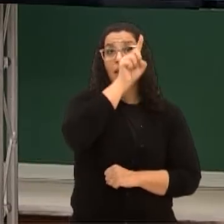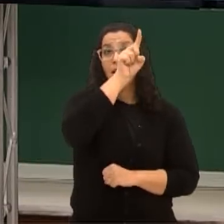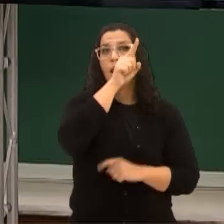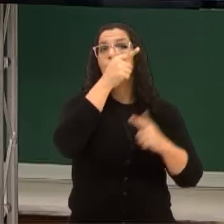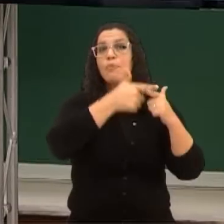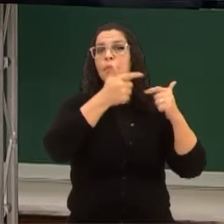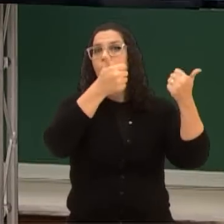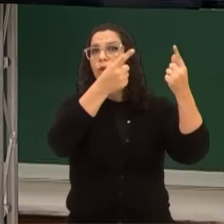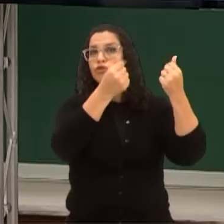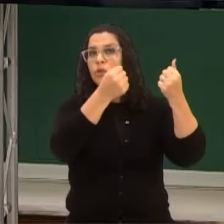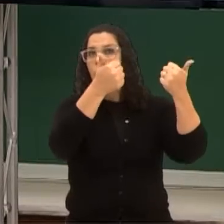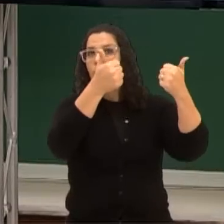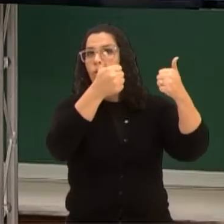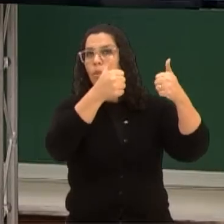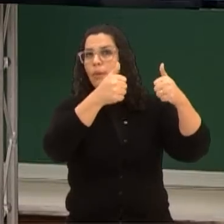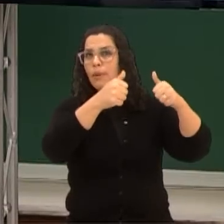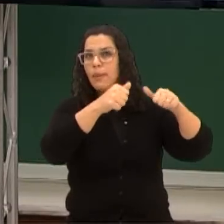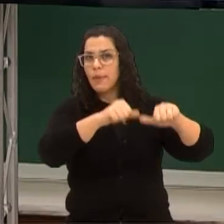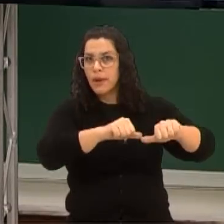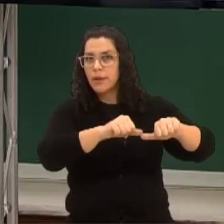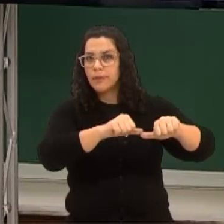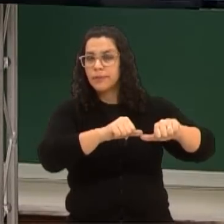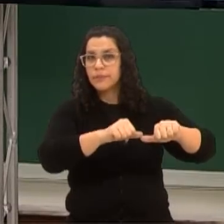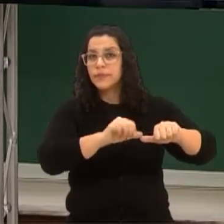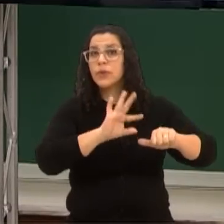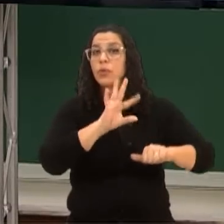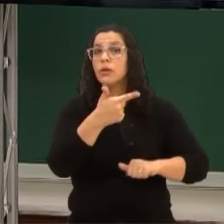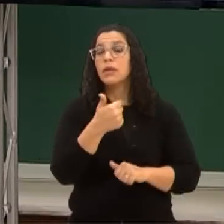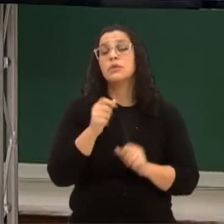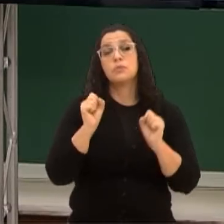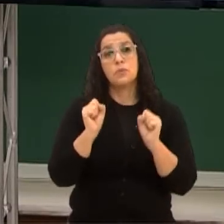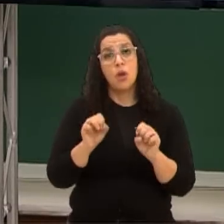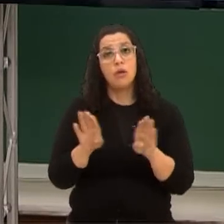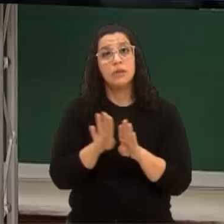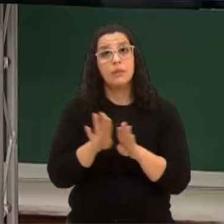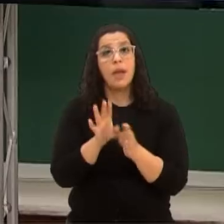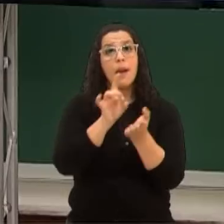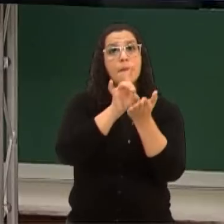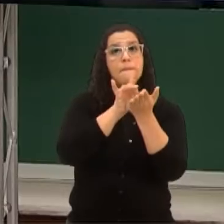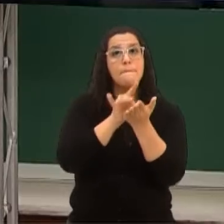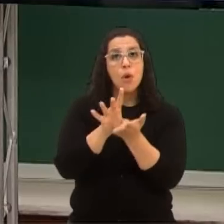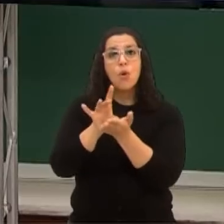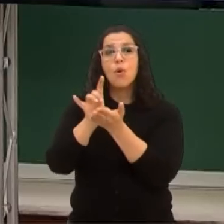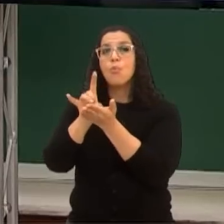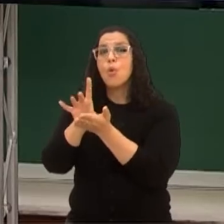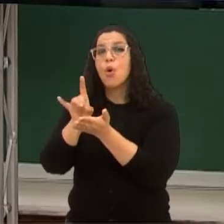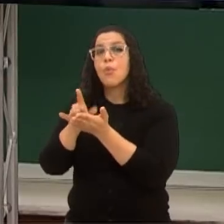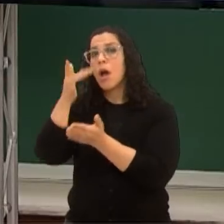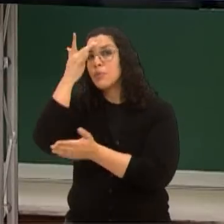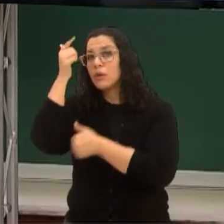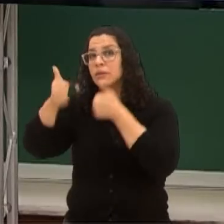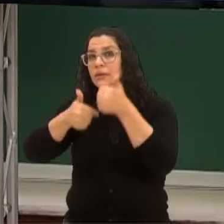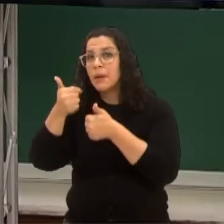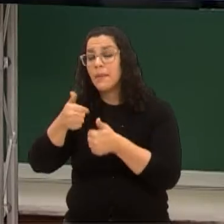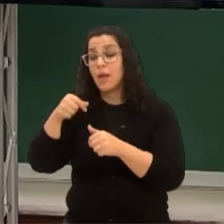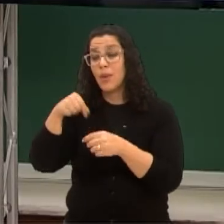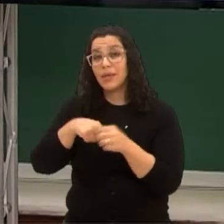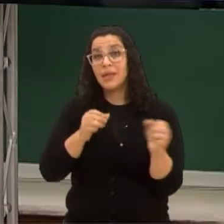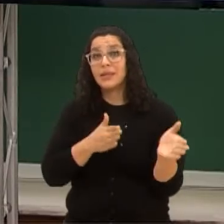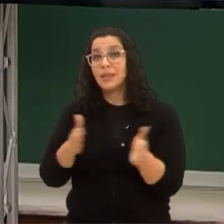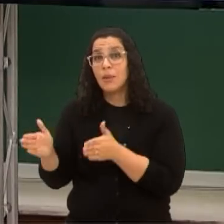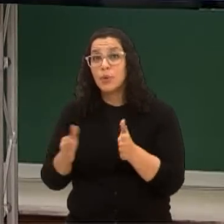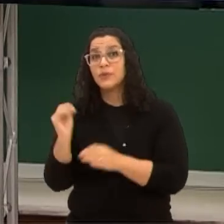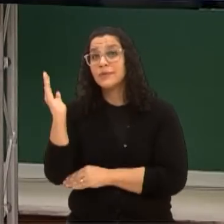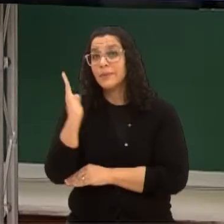questão financeira que prejudicou a indústria, ela pode demitir os trabalhadores que estão aqui no Brasil.